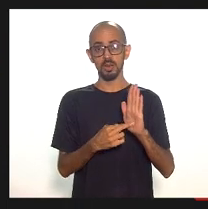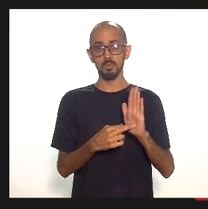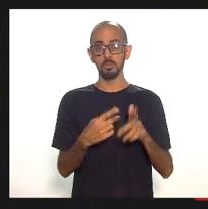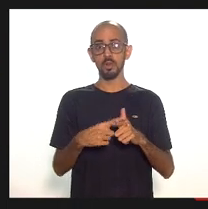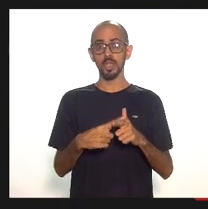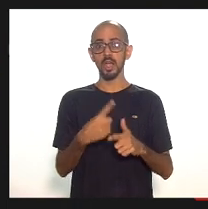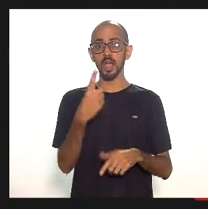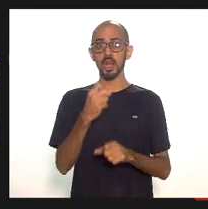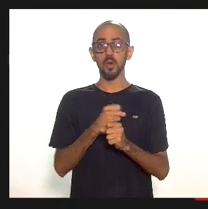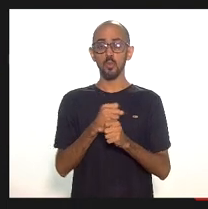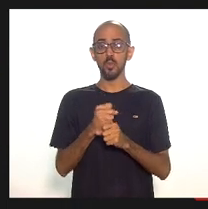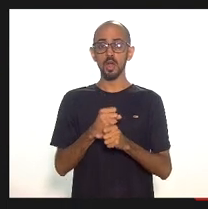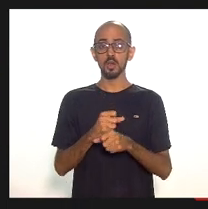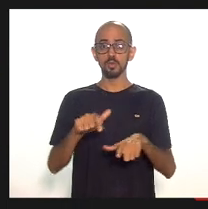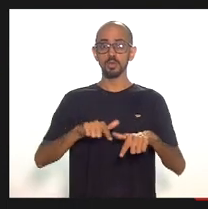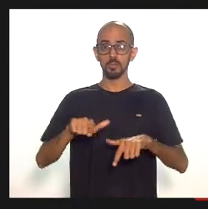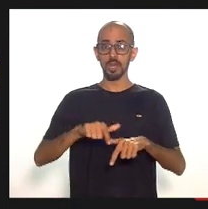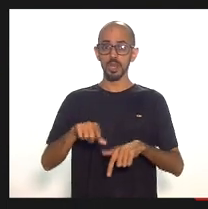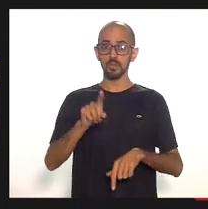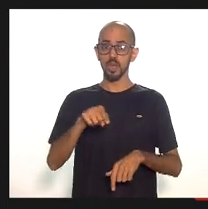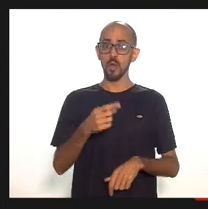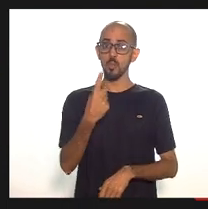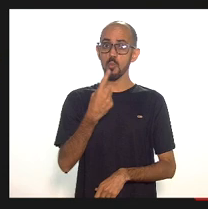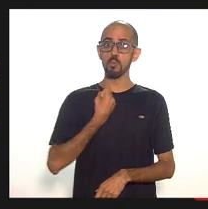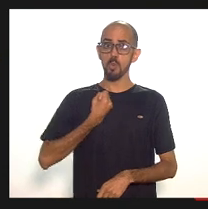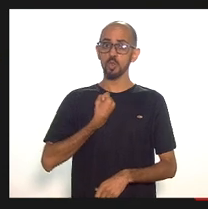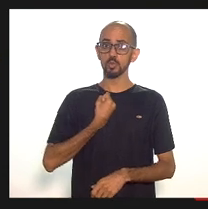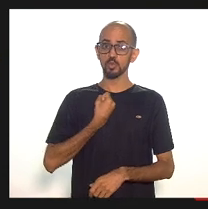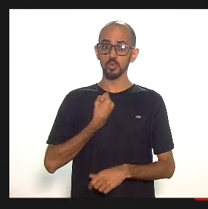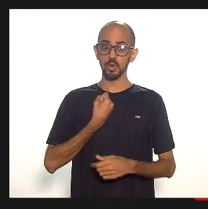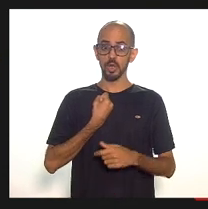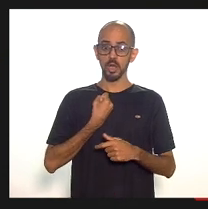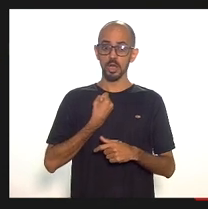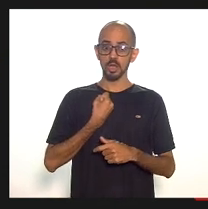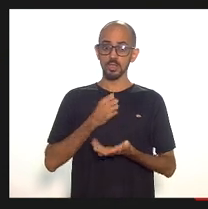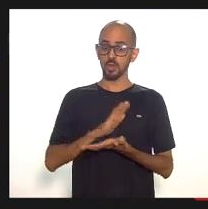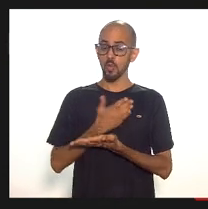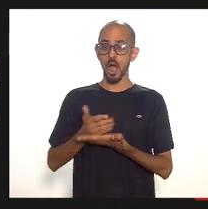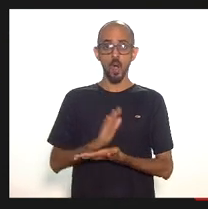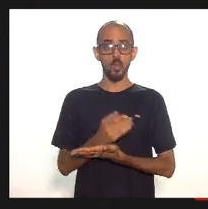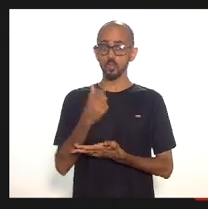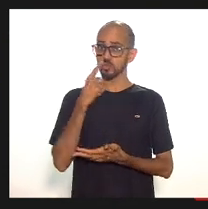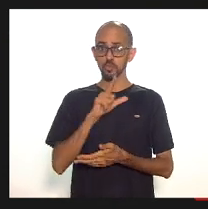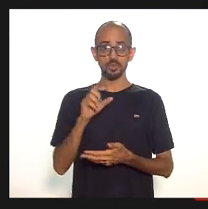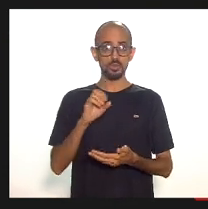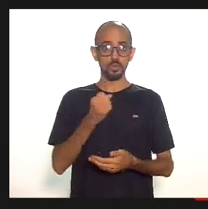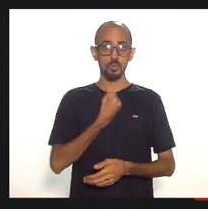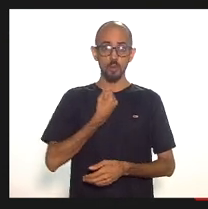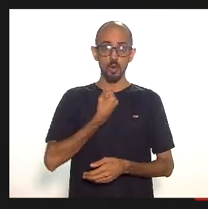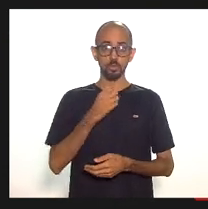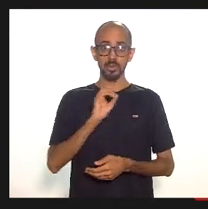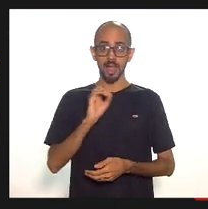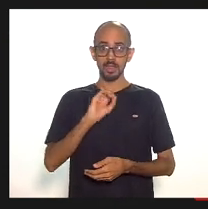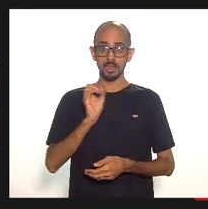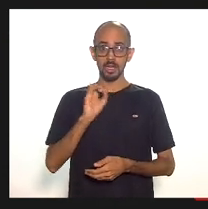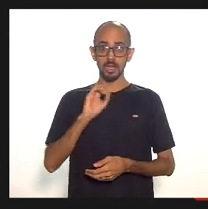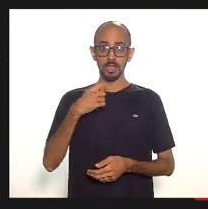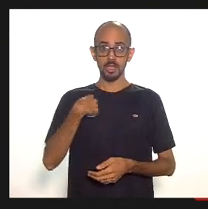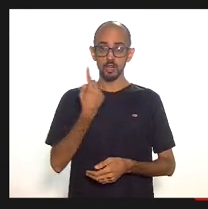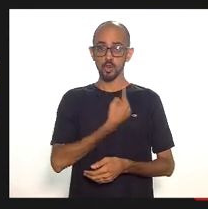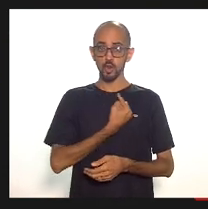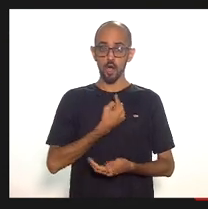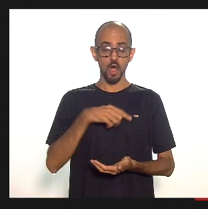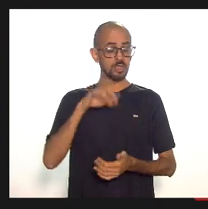ponto. E a maioria desses profissionais que já estavam dentro da rede ficaram zerada. E nós do Sindesprev e outras entidades, nós viemos denunciando